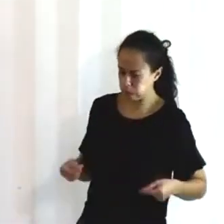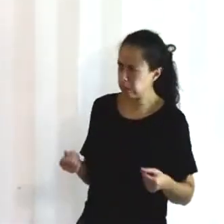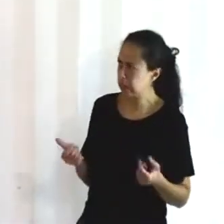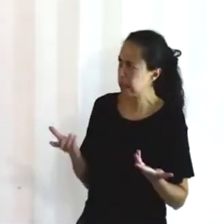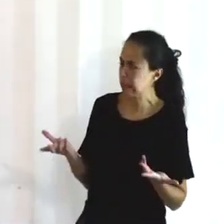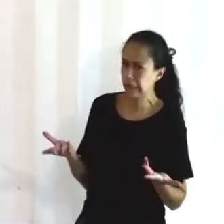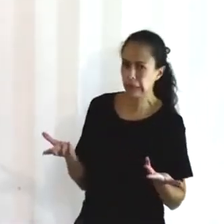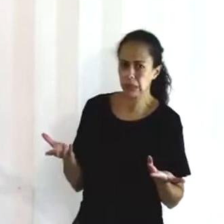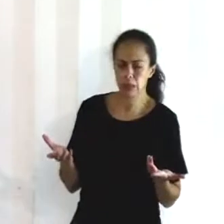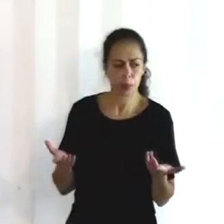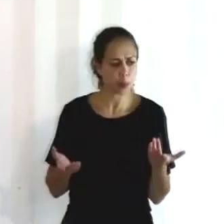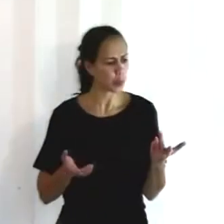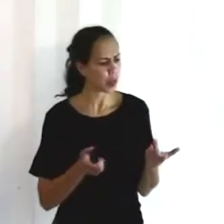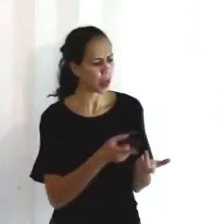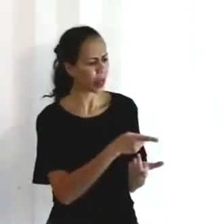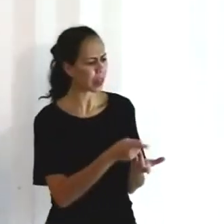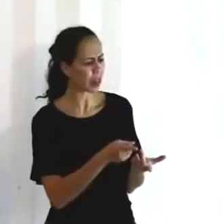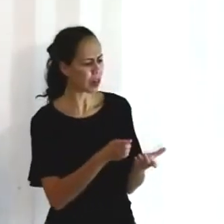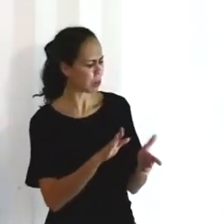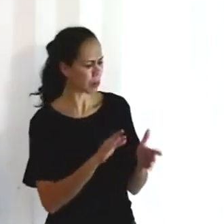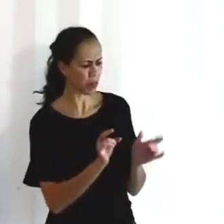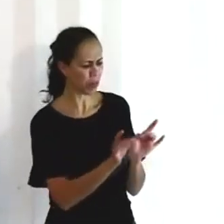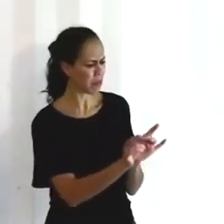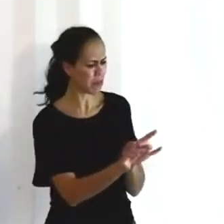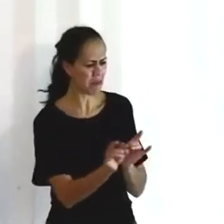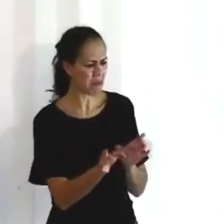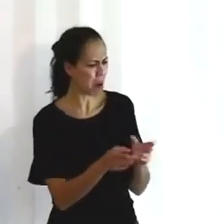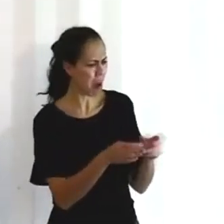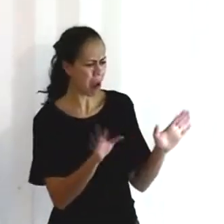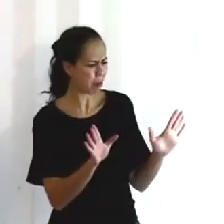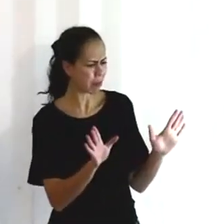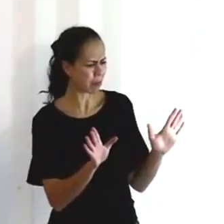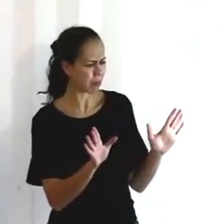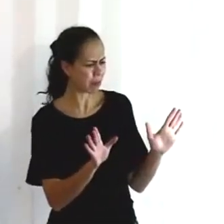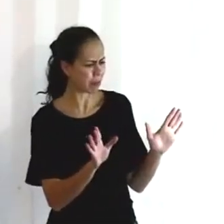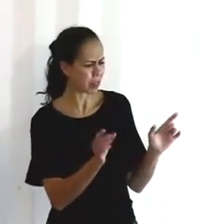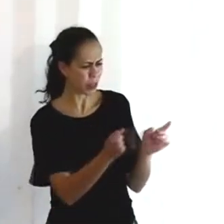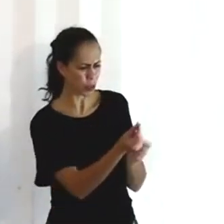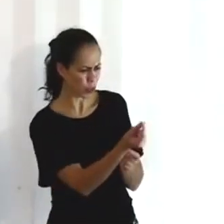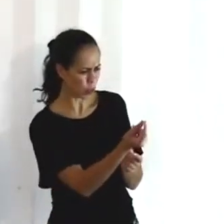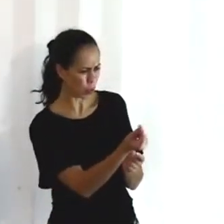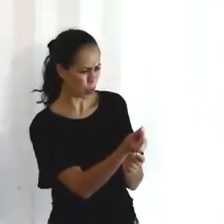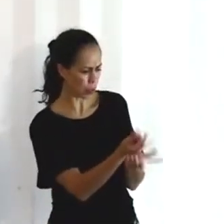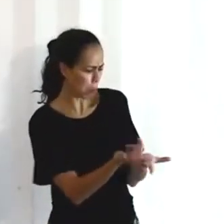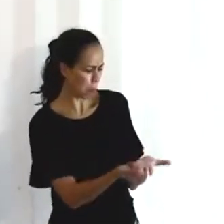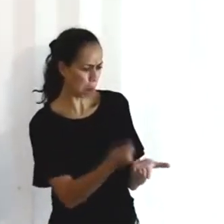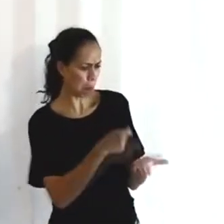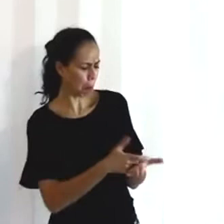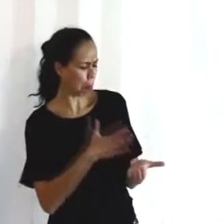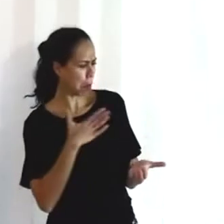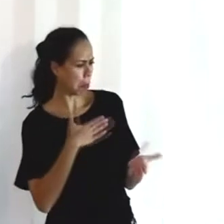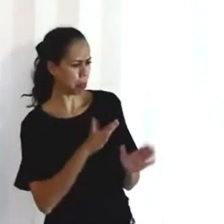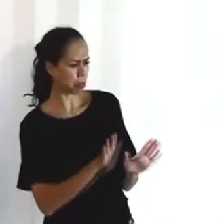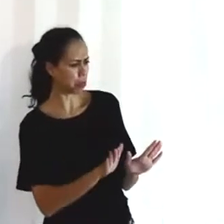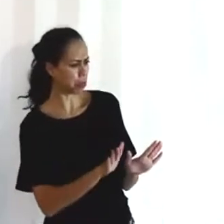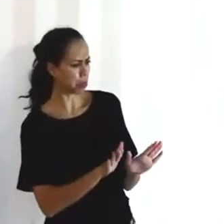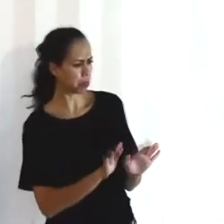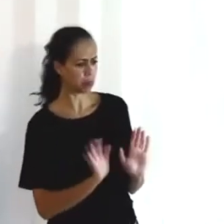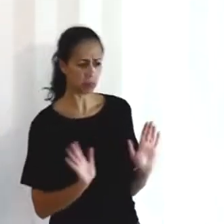os filhos e tudo quanto possuía, e que a dívida fosse paga. Então o servo,